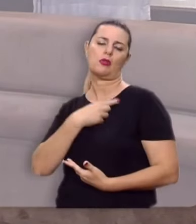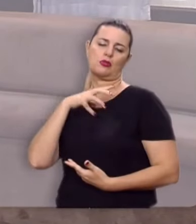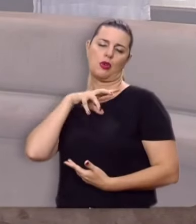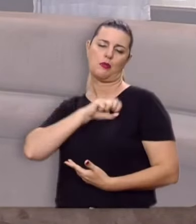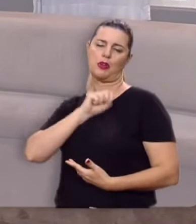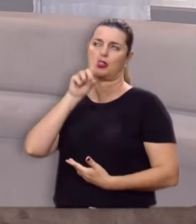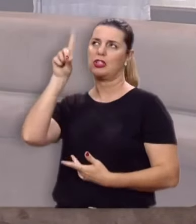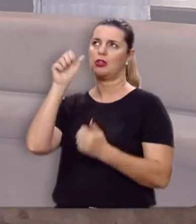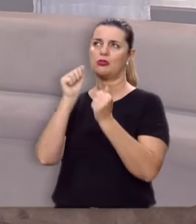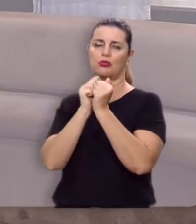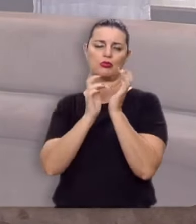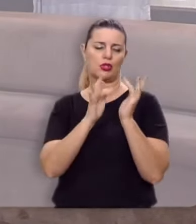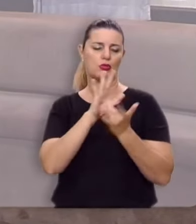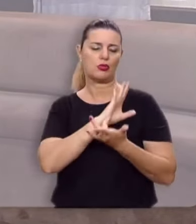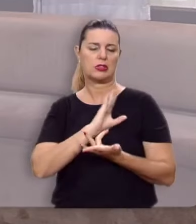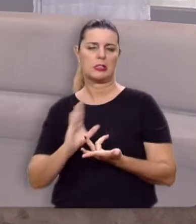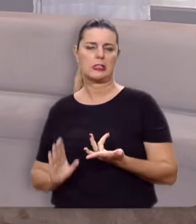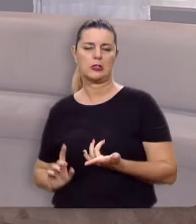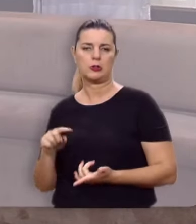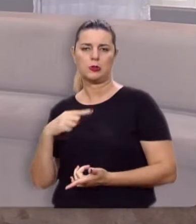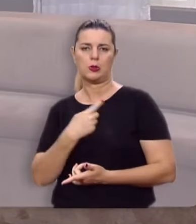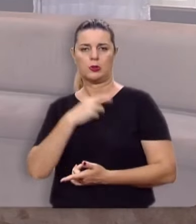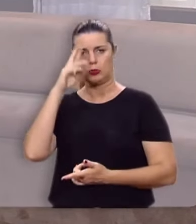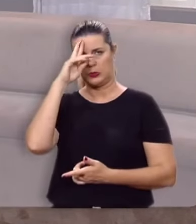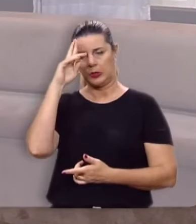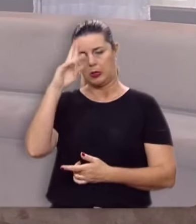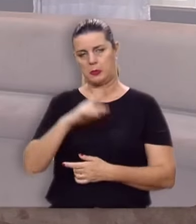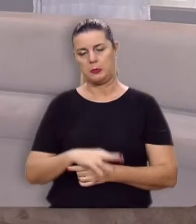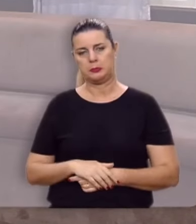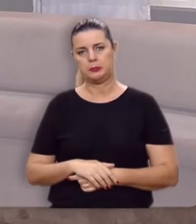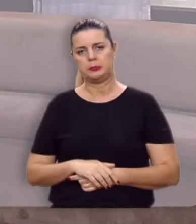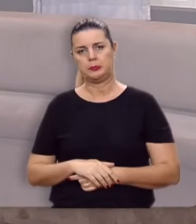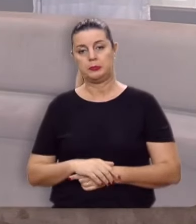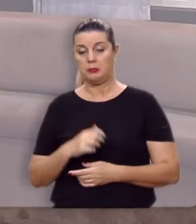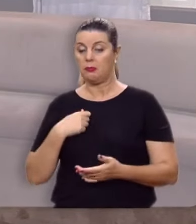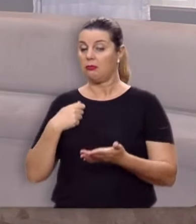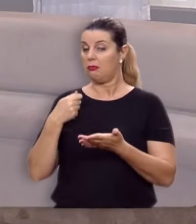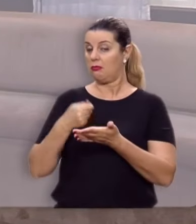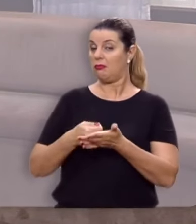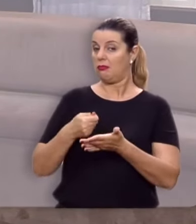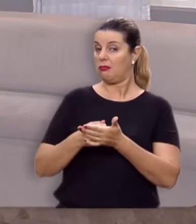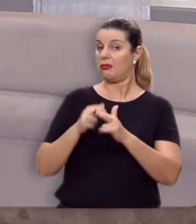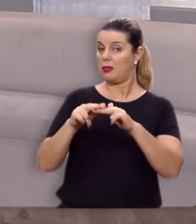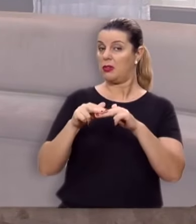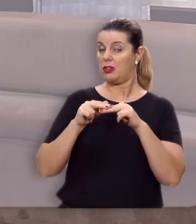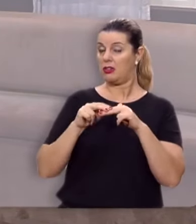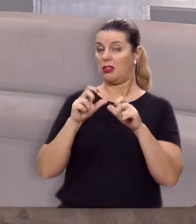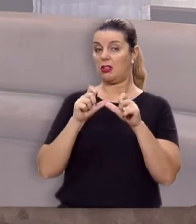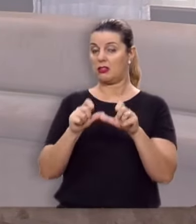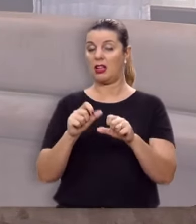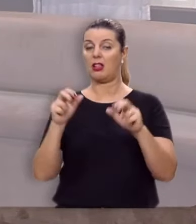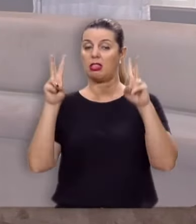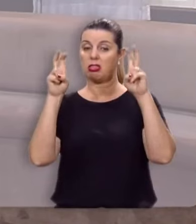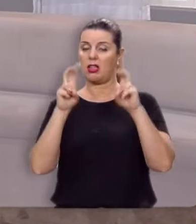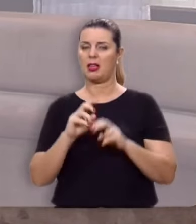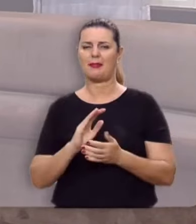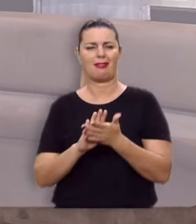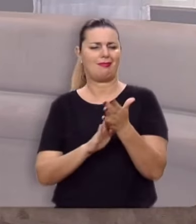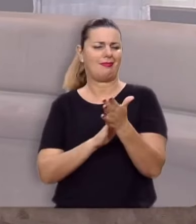amor de Deus que está em Cristo Jesus, nosso Senhor. Afirmamos, portanto, o que está no nosso